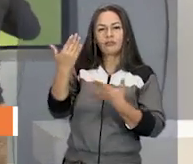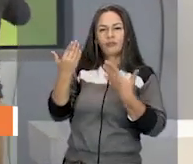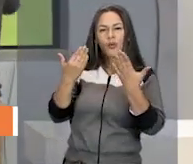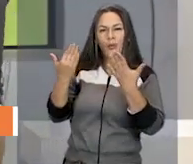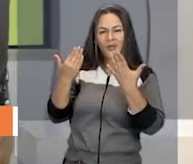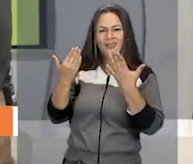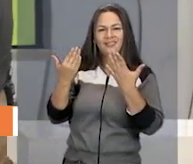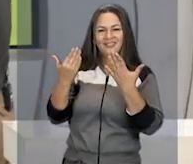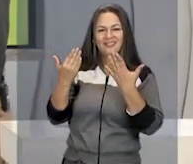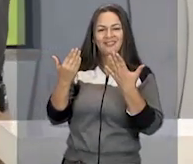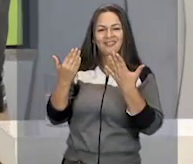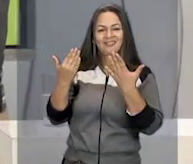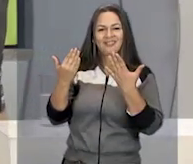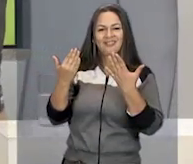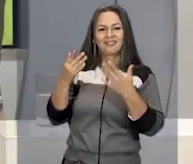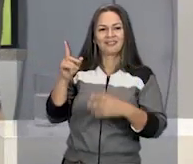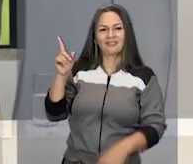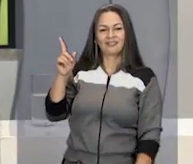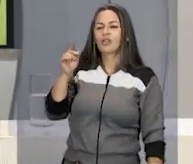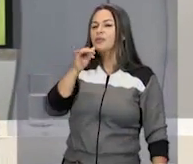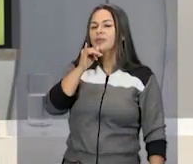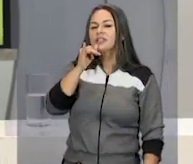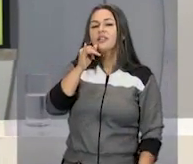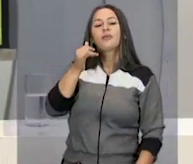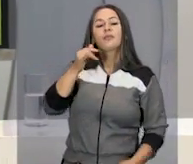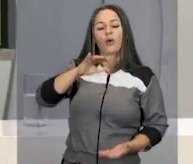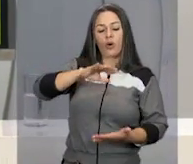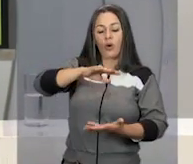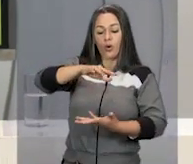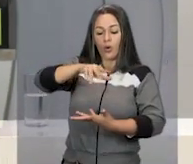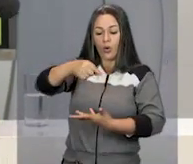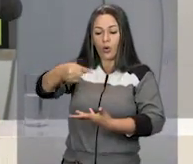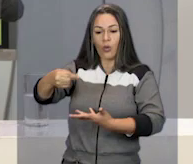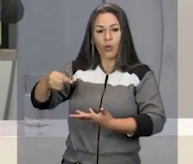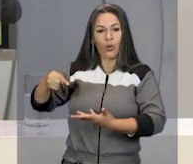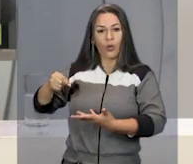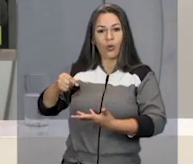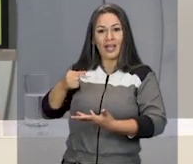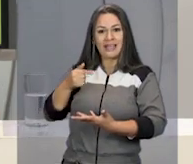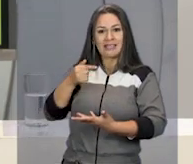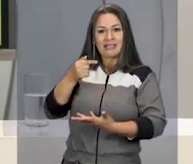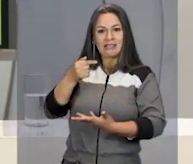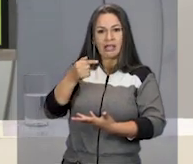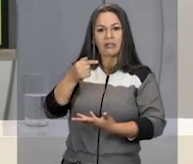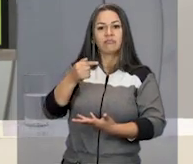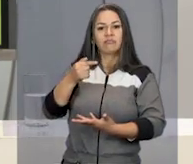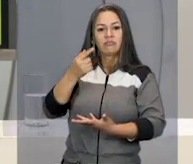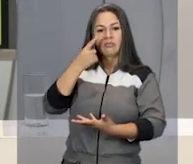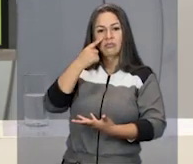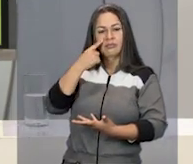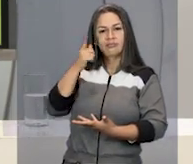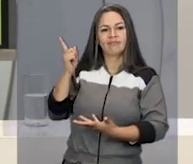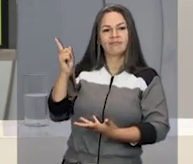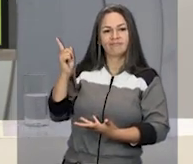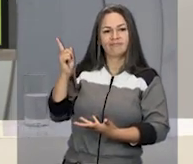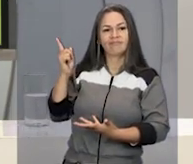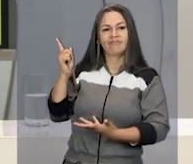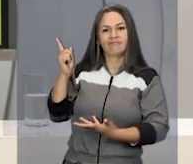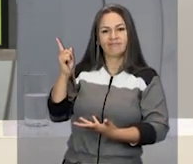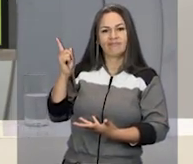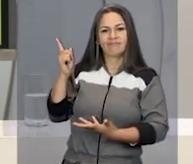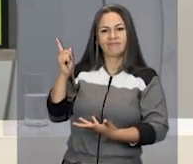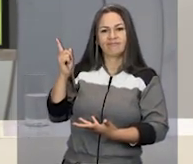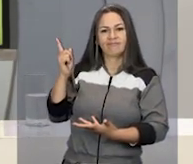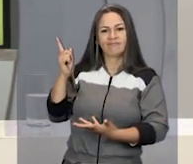É quase como dizer, né, a população da Terra aqui e a população da China. Entre os mais de 200 países que existem